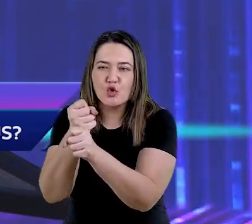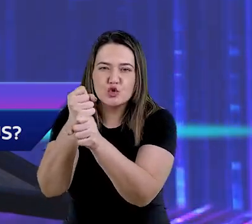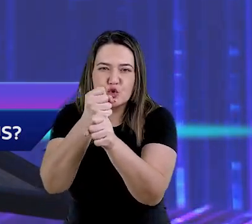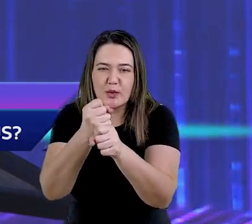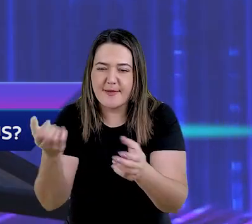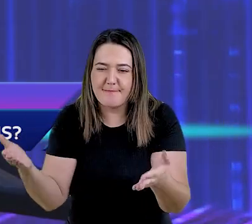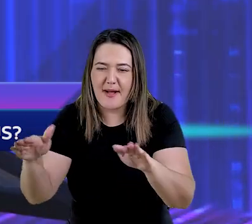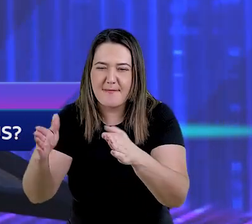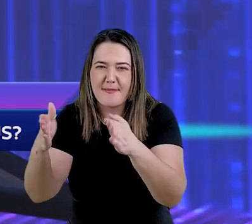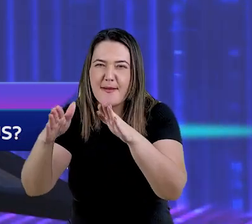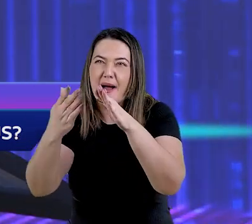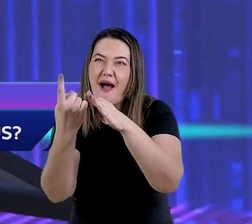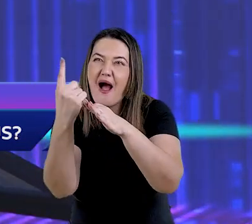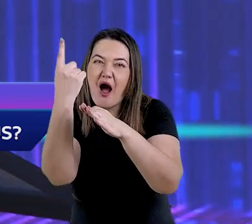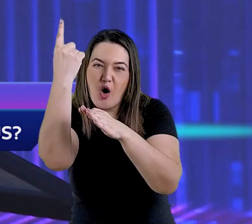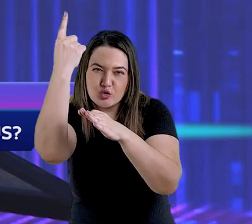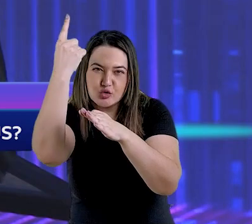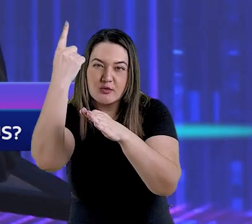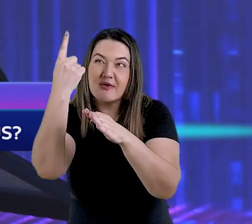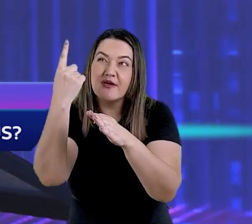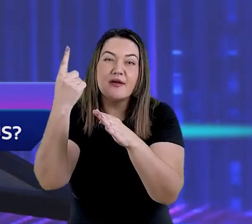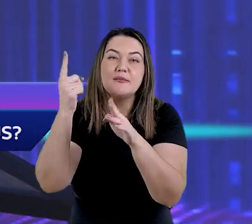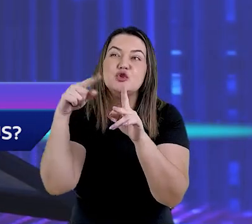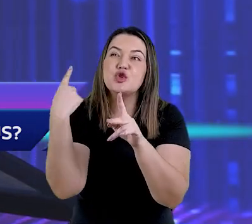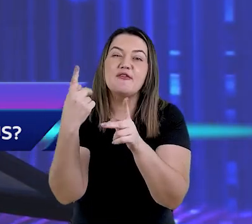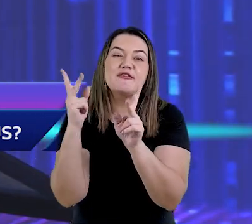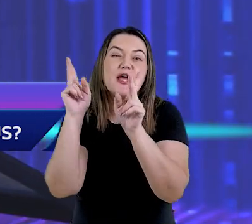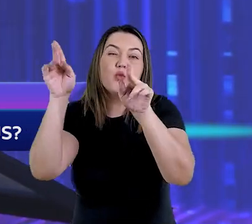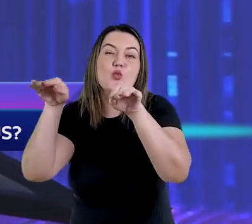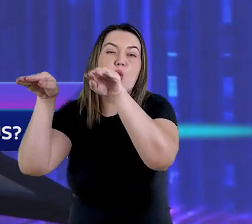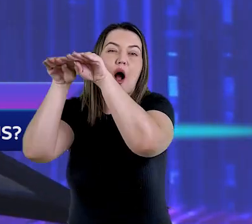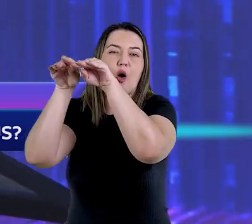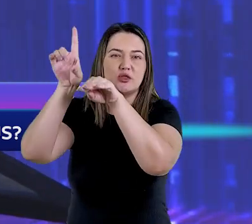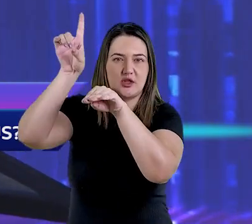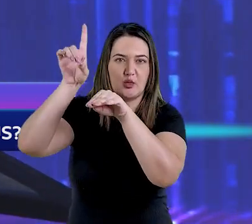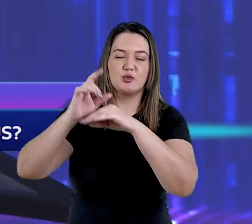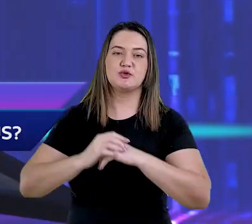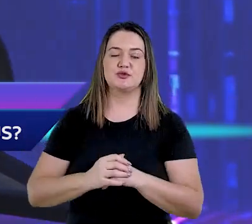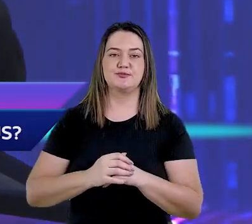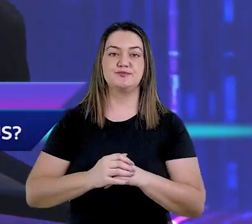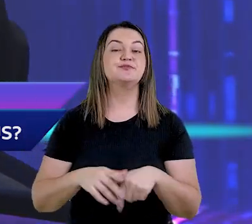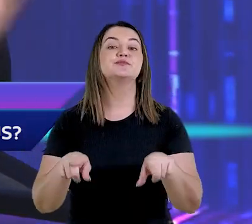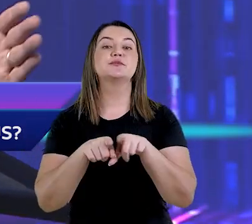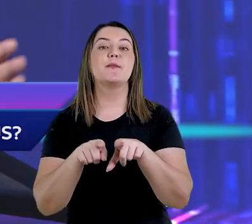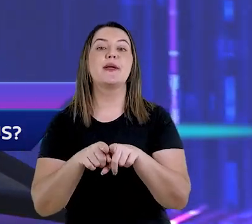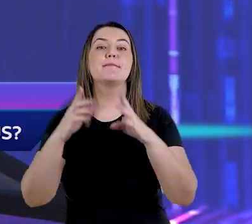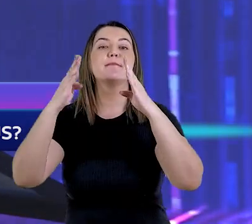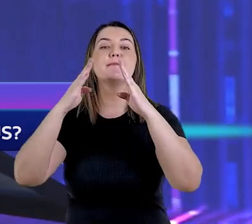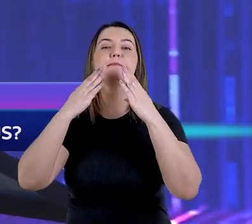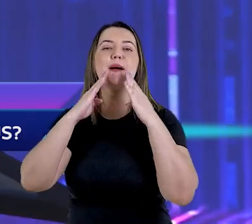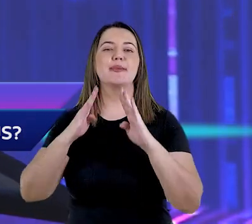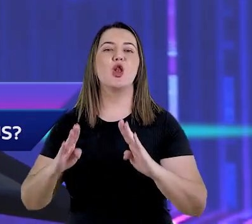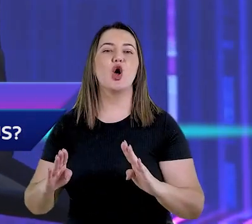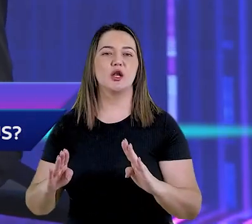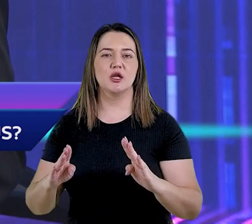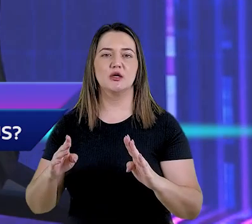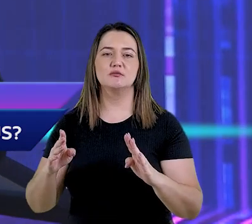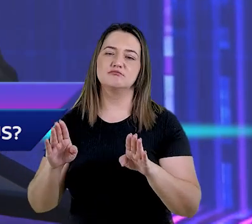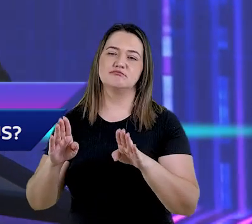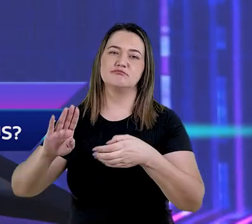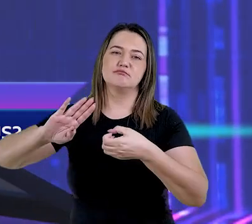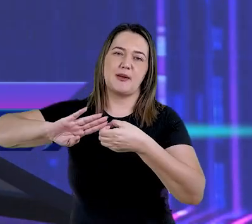essa construção. Segunda característica, Babilônia sempre foi perseguidora do povo de